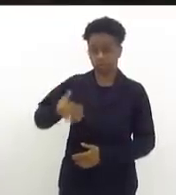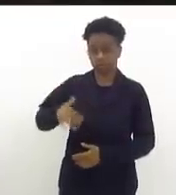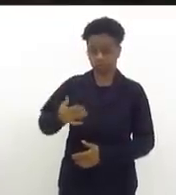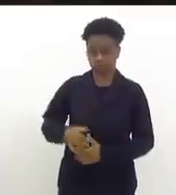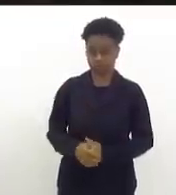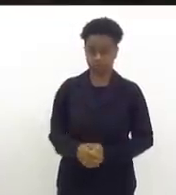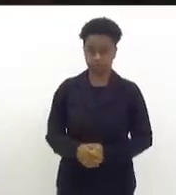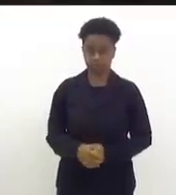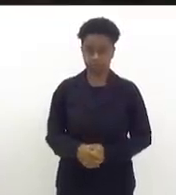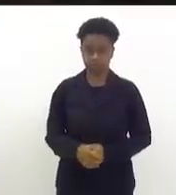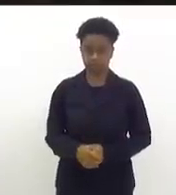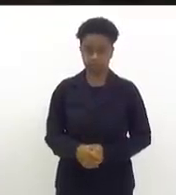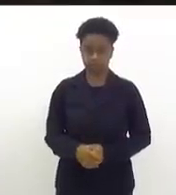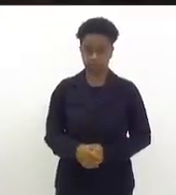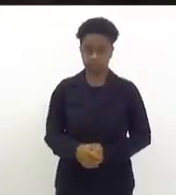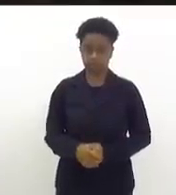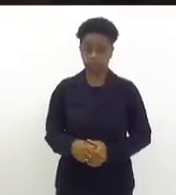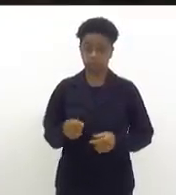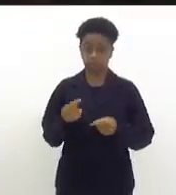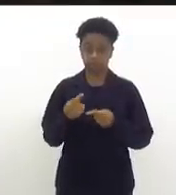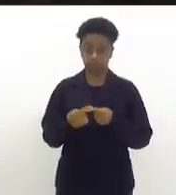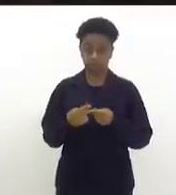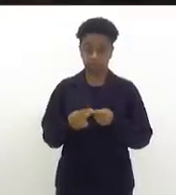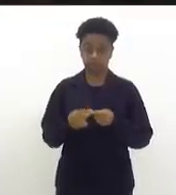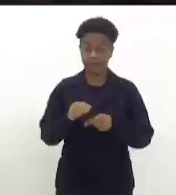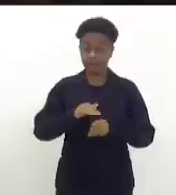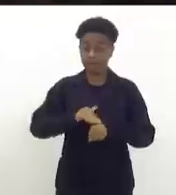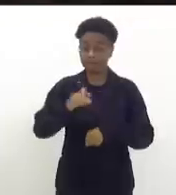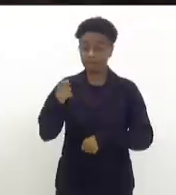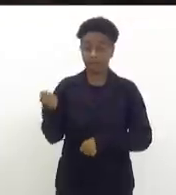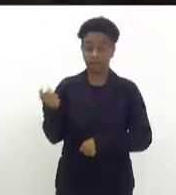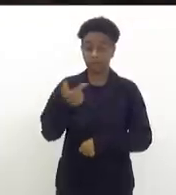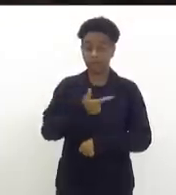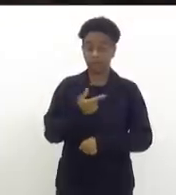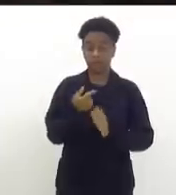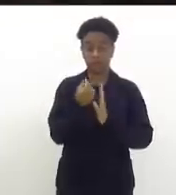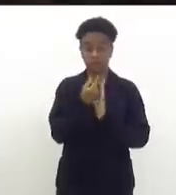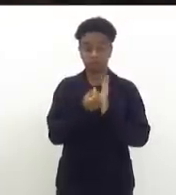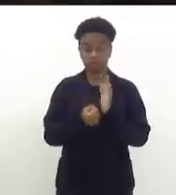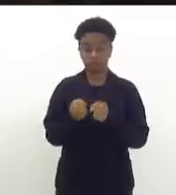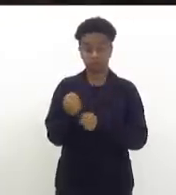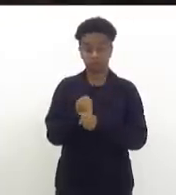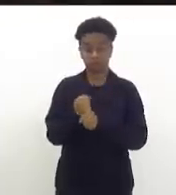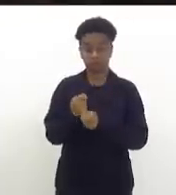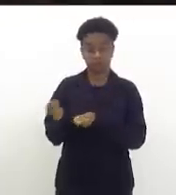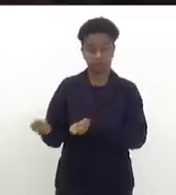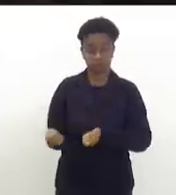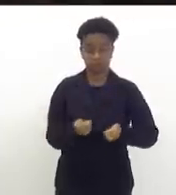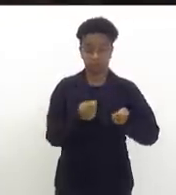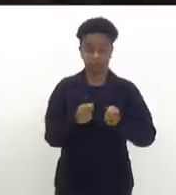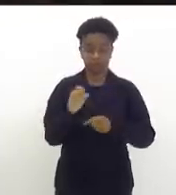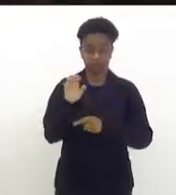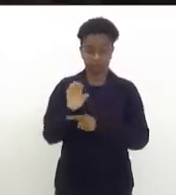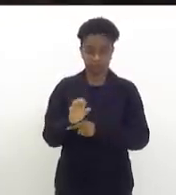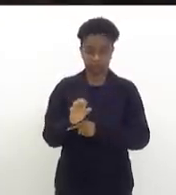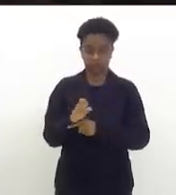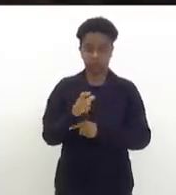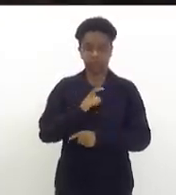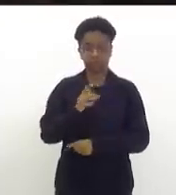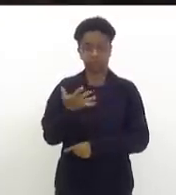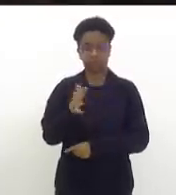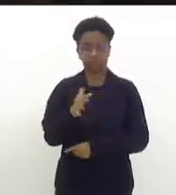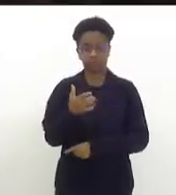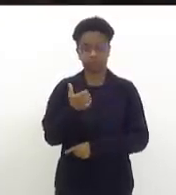é mais do que um orçamento do Estado anual que tá na ordem de 100 bilhões